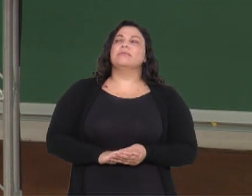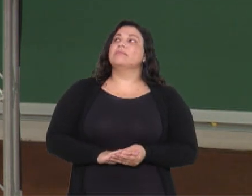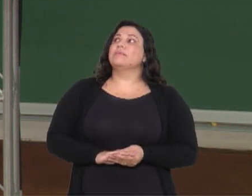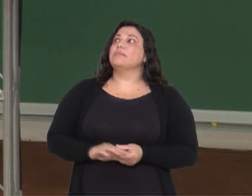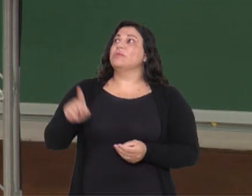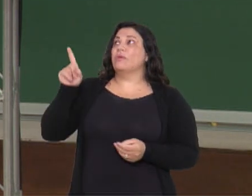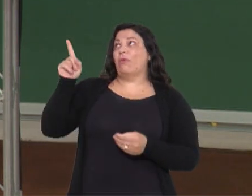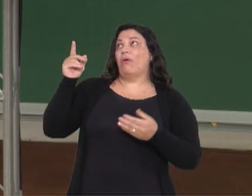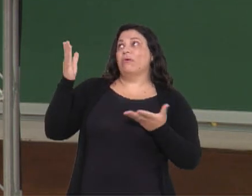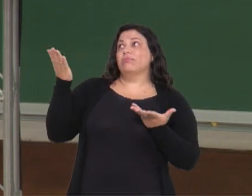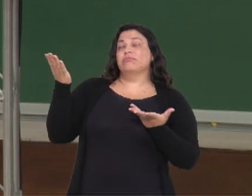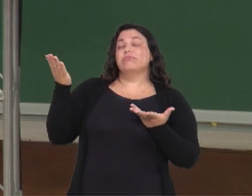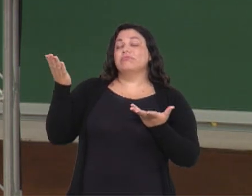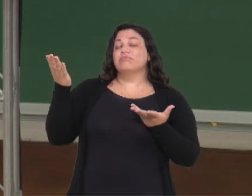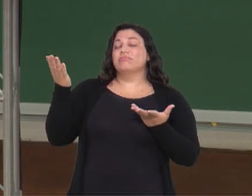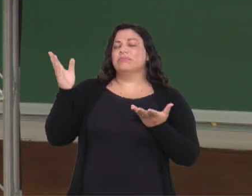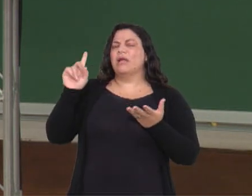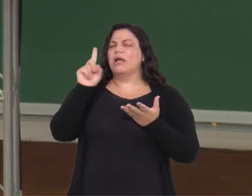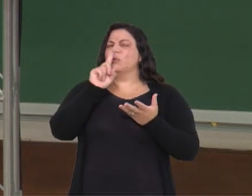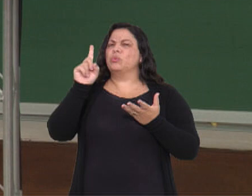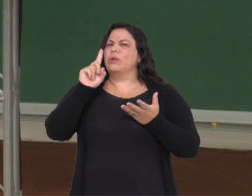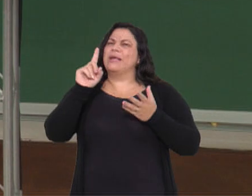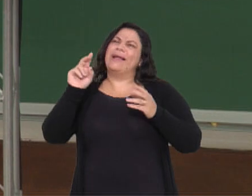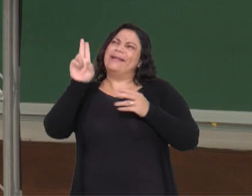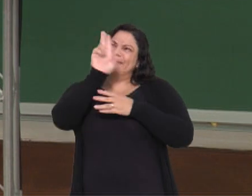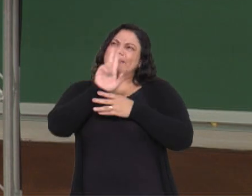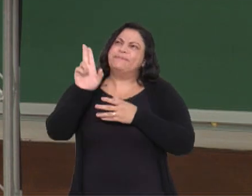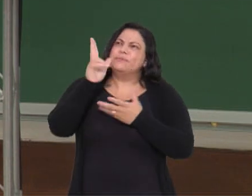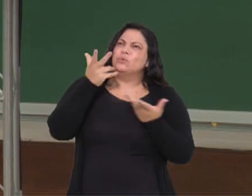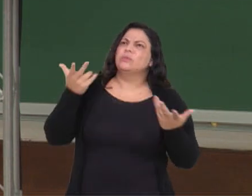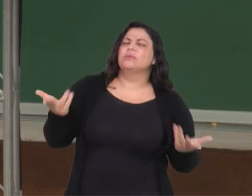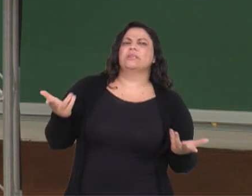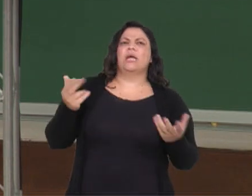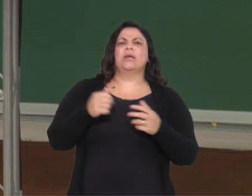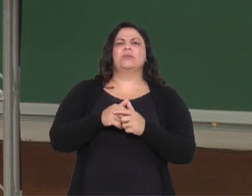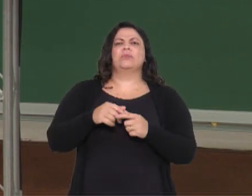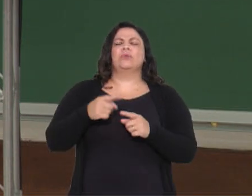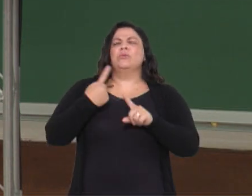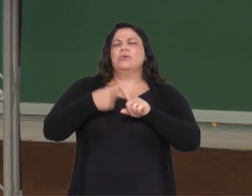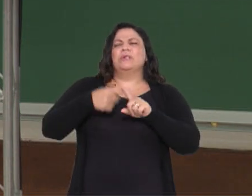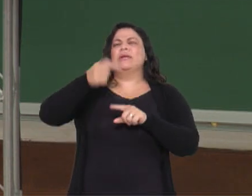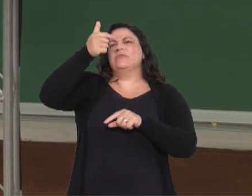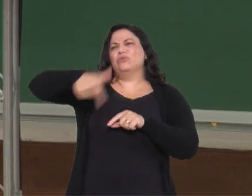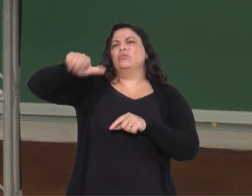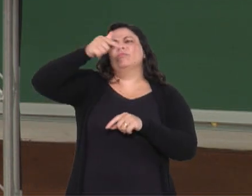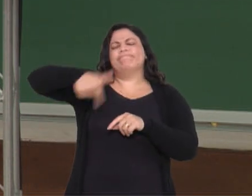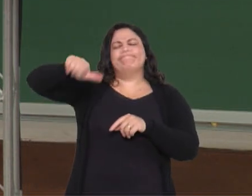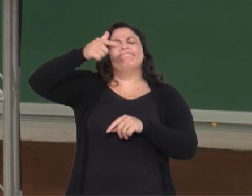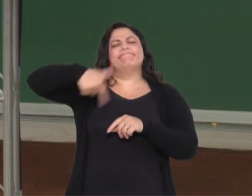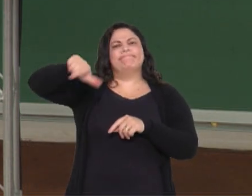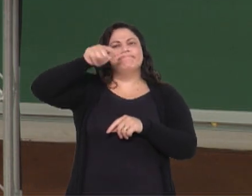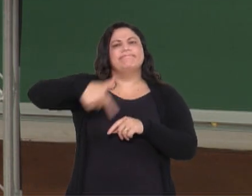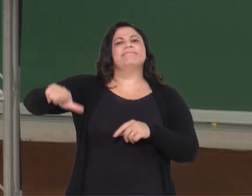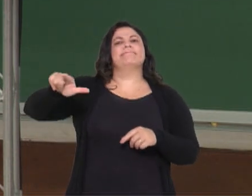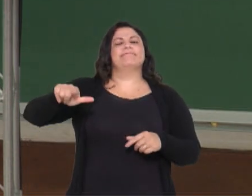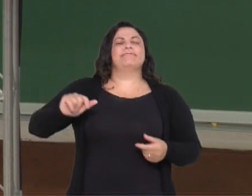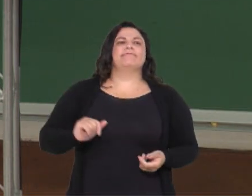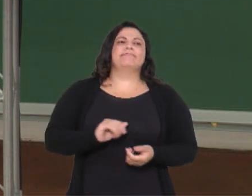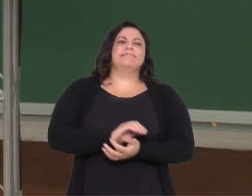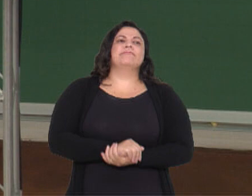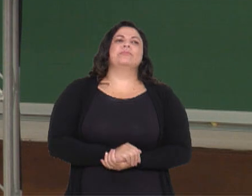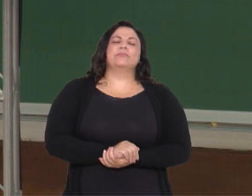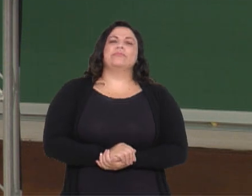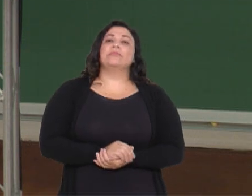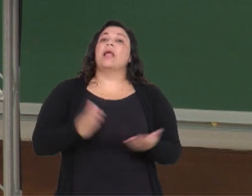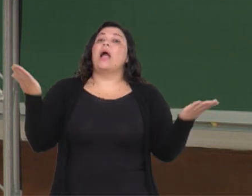Não é exceção, mas é algo muito utilizado. A gente fala que é notável. Notável porque isso aqui repete muitas vezes. A pessoa usa muito isso. Tá? Vamos